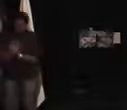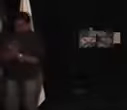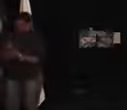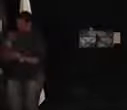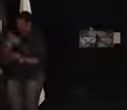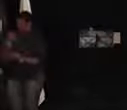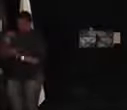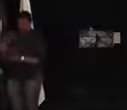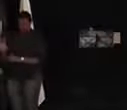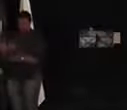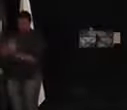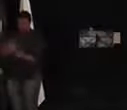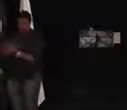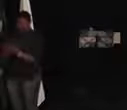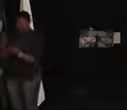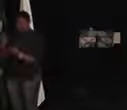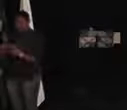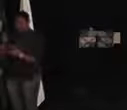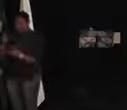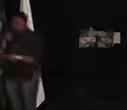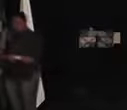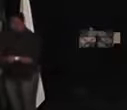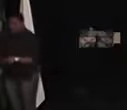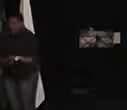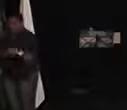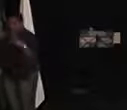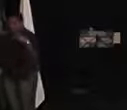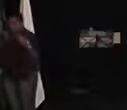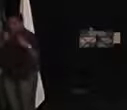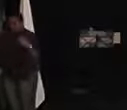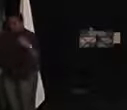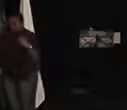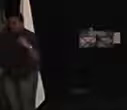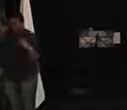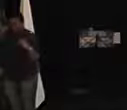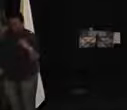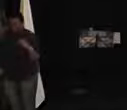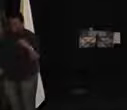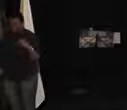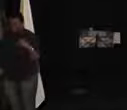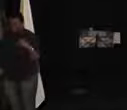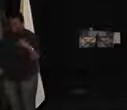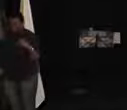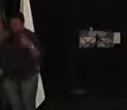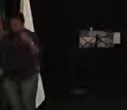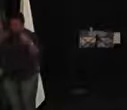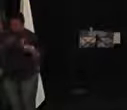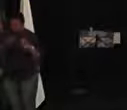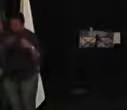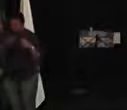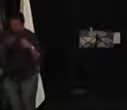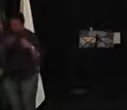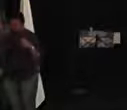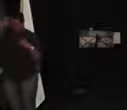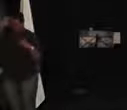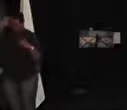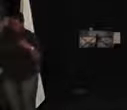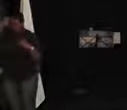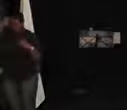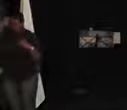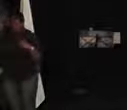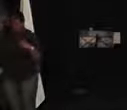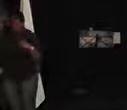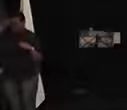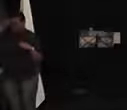Não quis me arriscar, porque eu ia ver que meu cérebro estava funcionando direitinho, que tem áreas que eu estava bem paradinha, com uma baixa